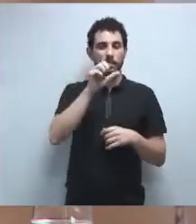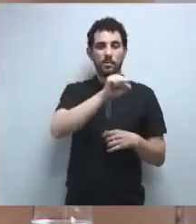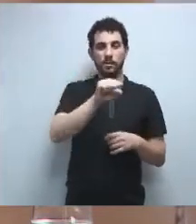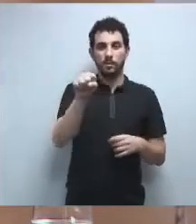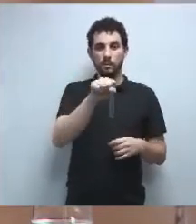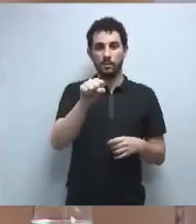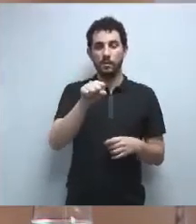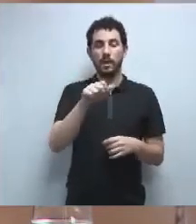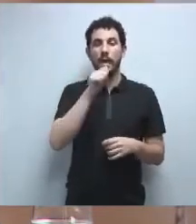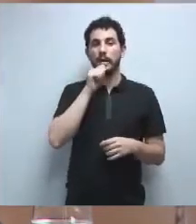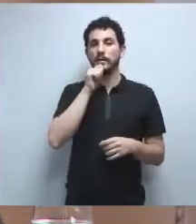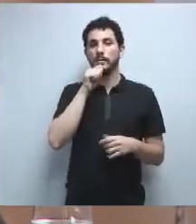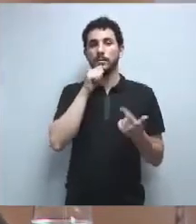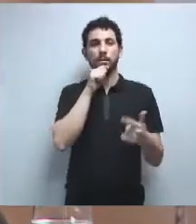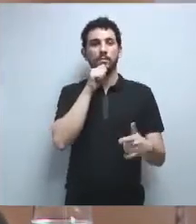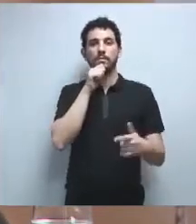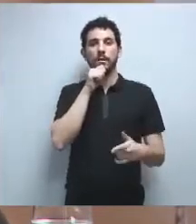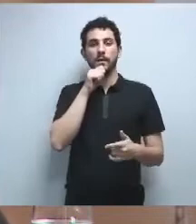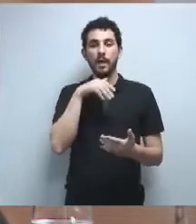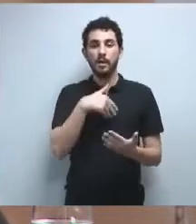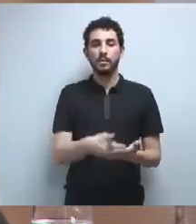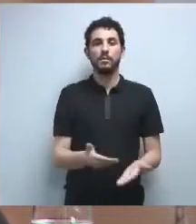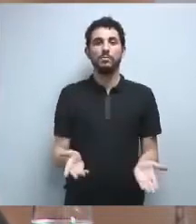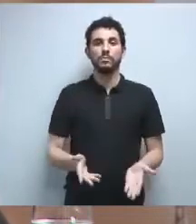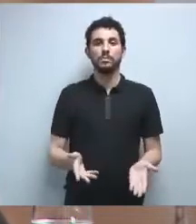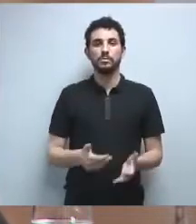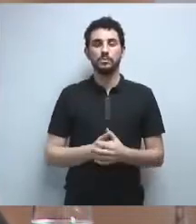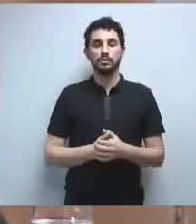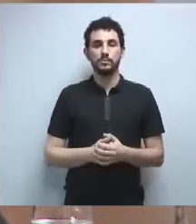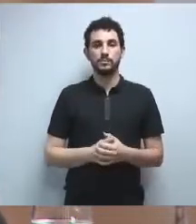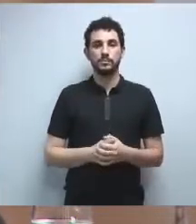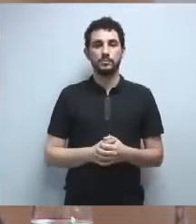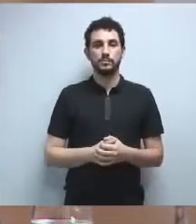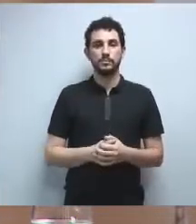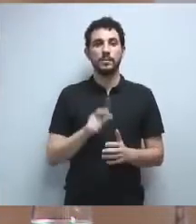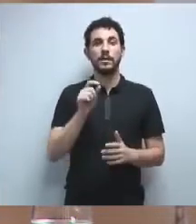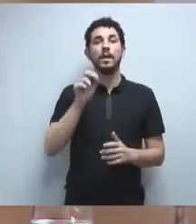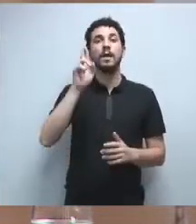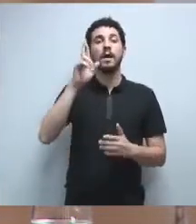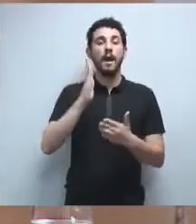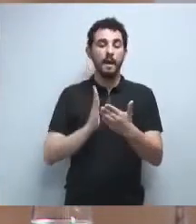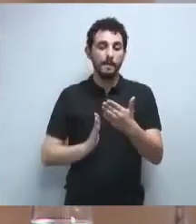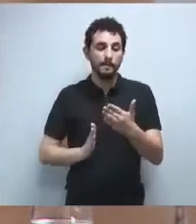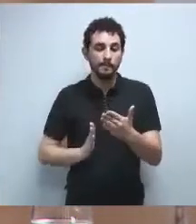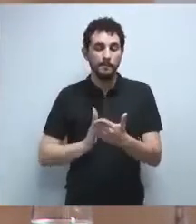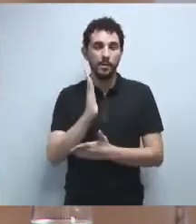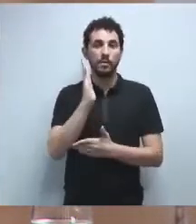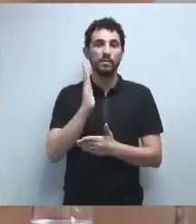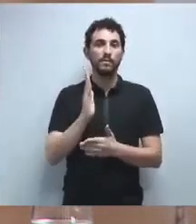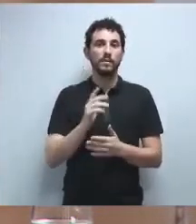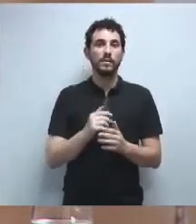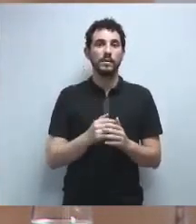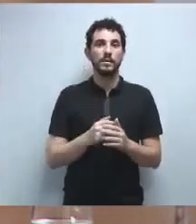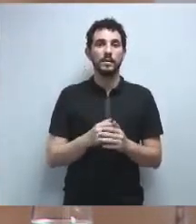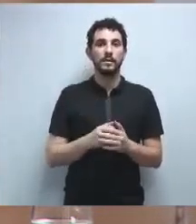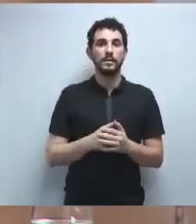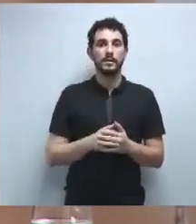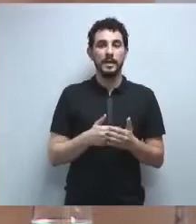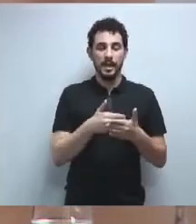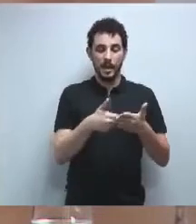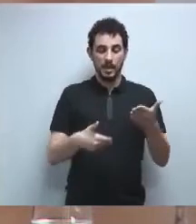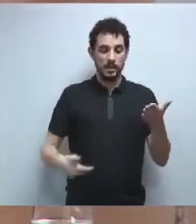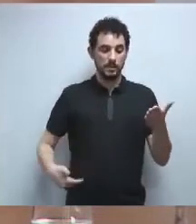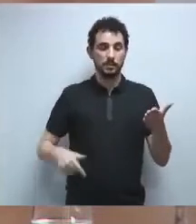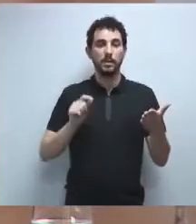inda não tem aplicação até hoje quem aprova da lista tríplice quem